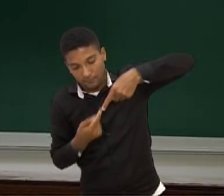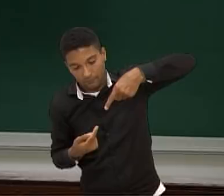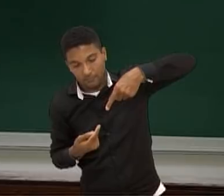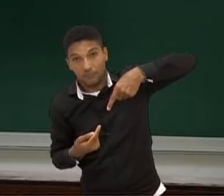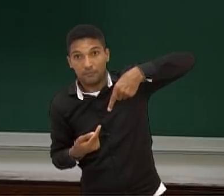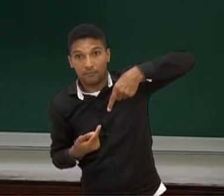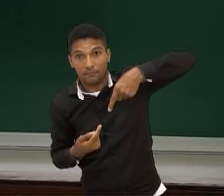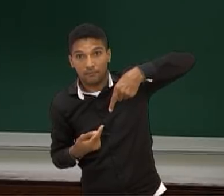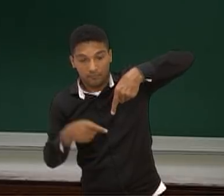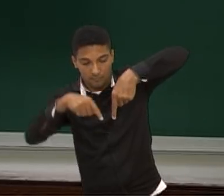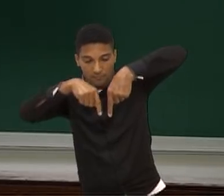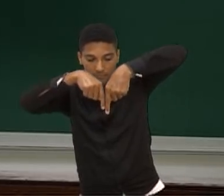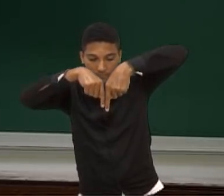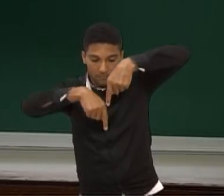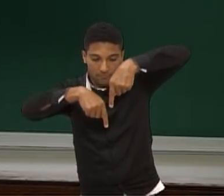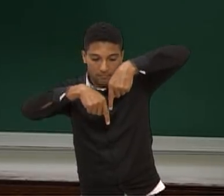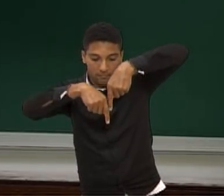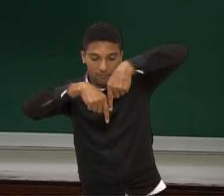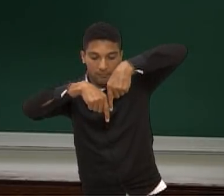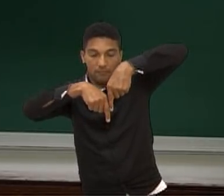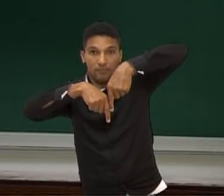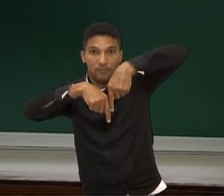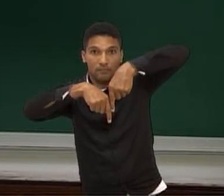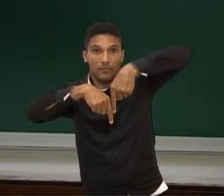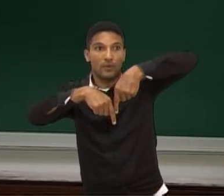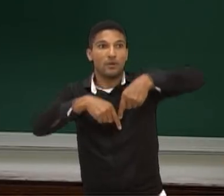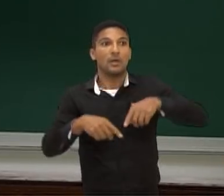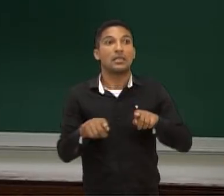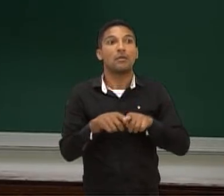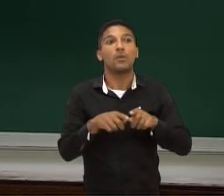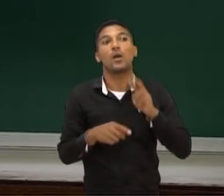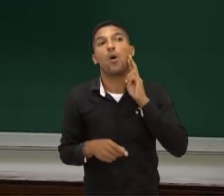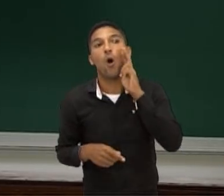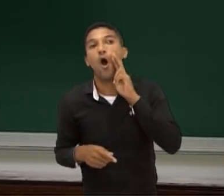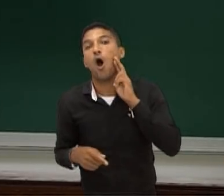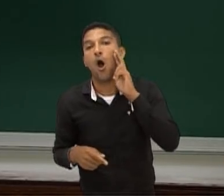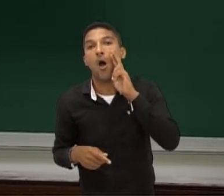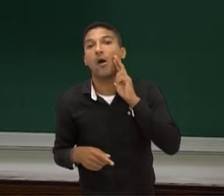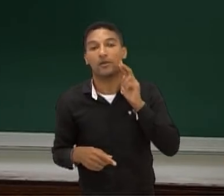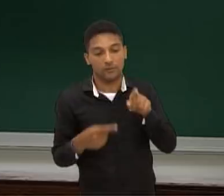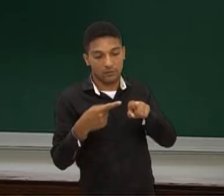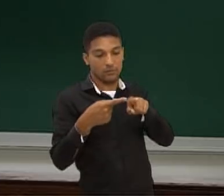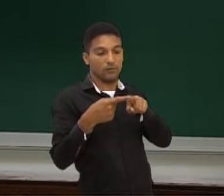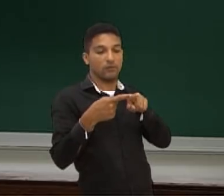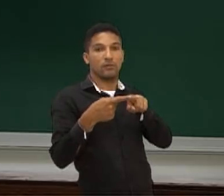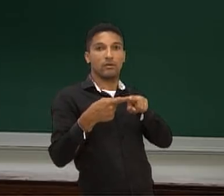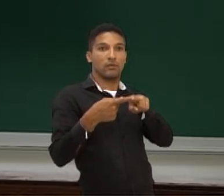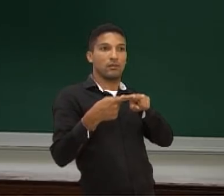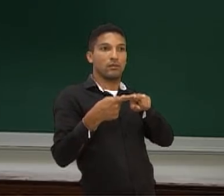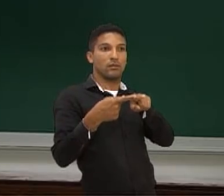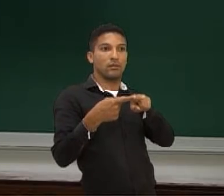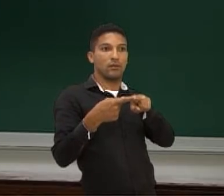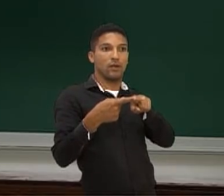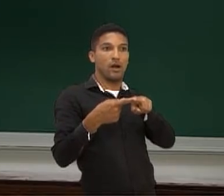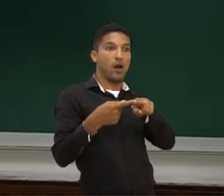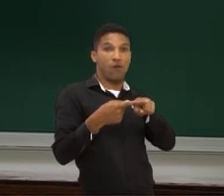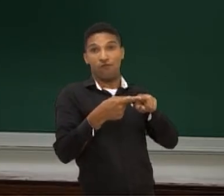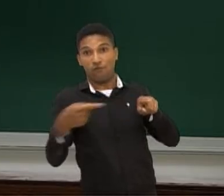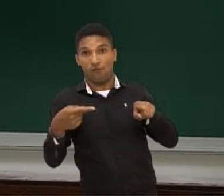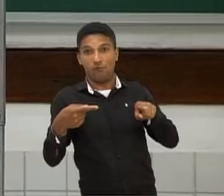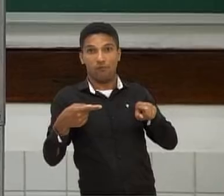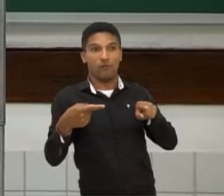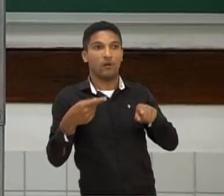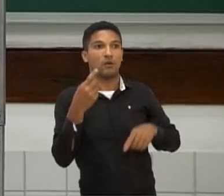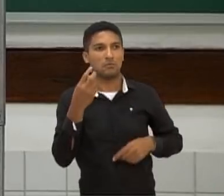Observe essa rosa também, que eu tenho uma reta aqui, e essa azulzinha. Então, qual que é a ideia? Eu quero que